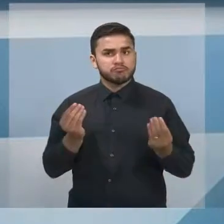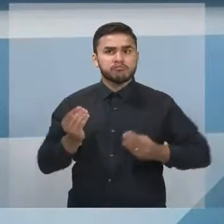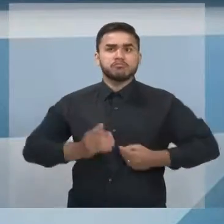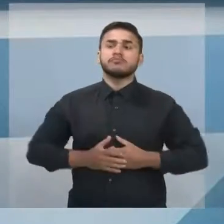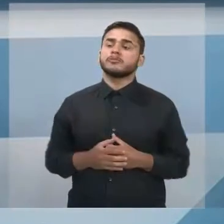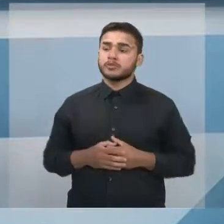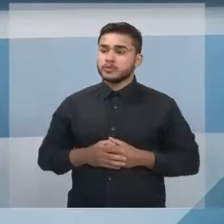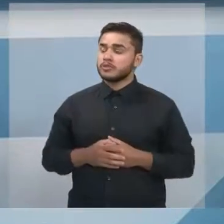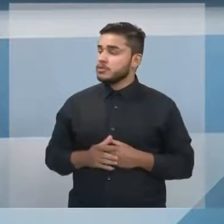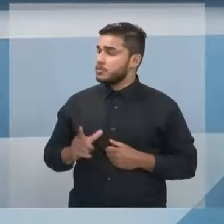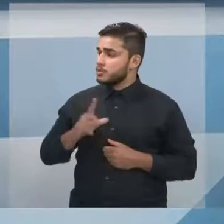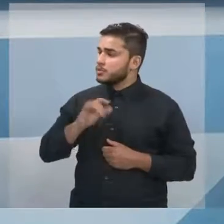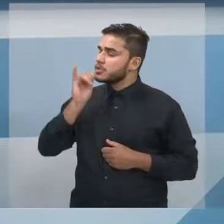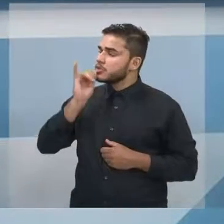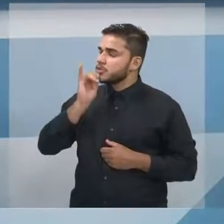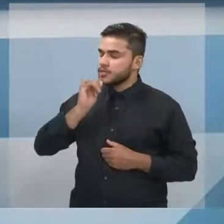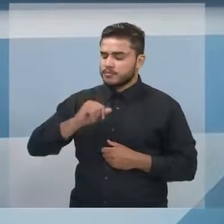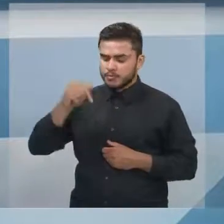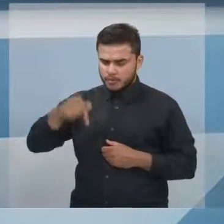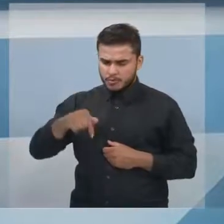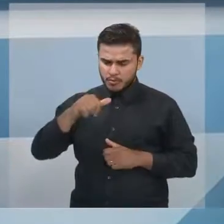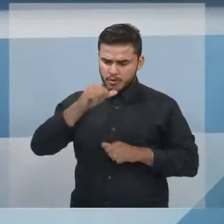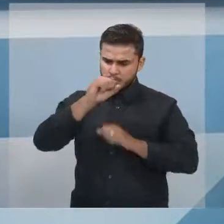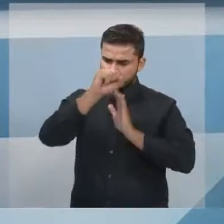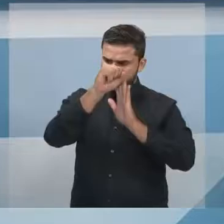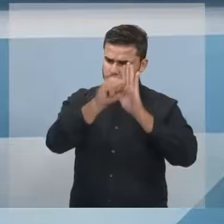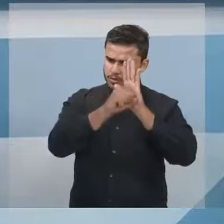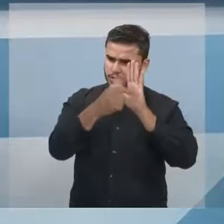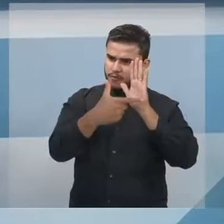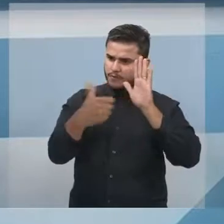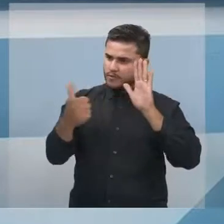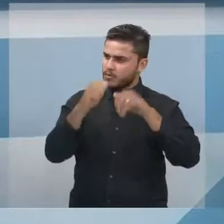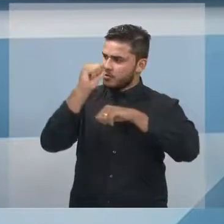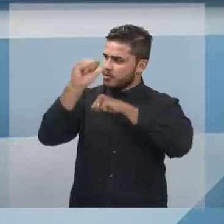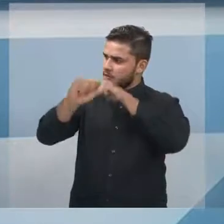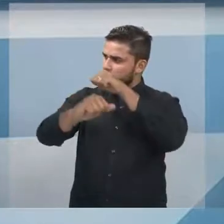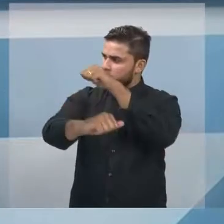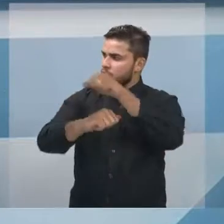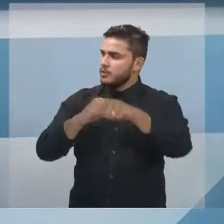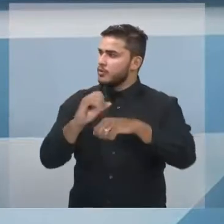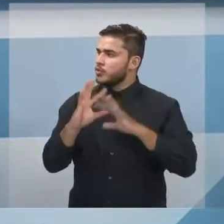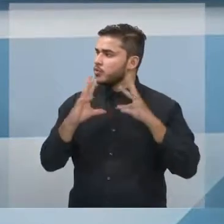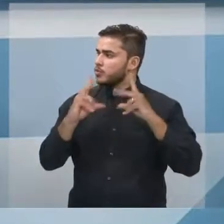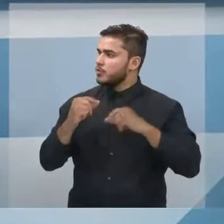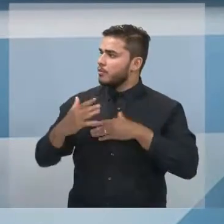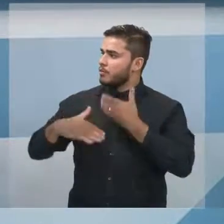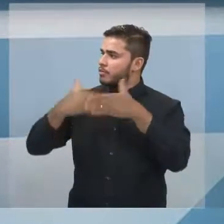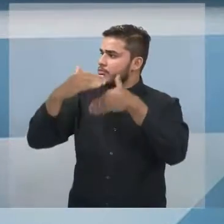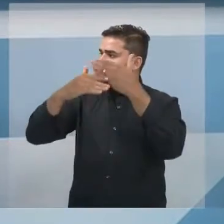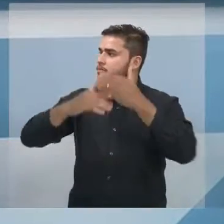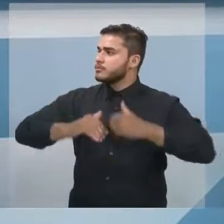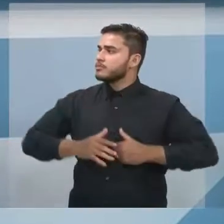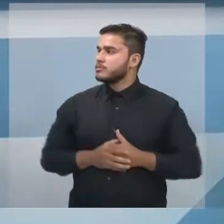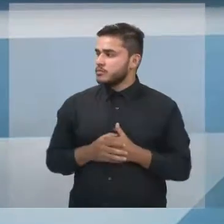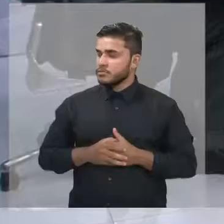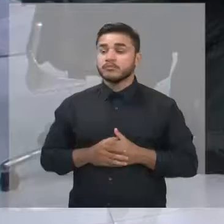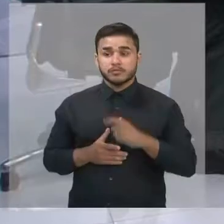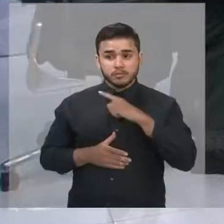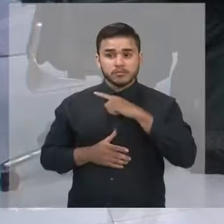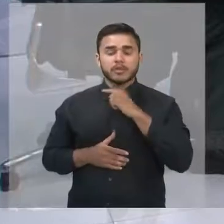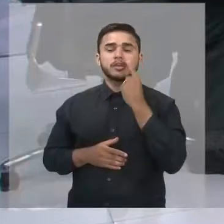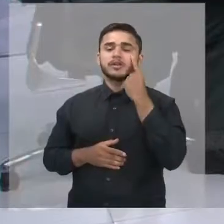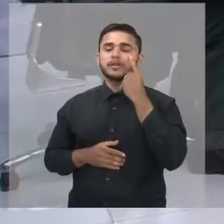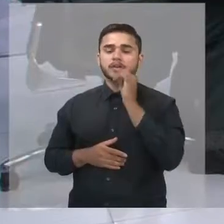por um processo de transformação, e estamos no século XXI, onde todas as coisas evoluíram a